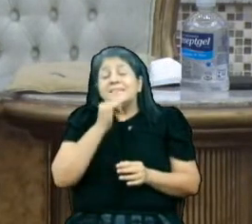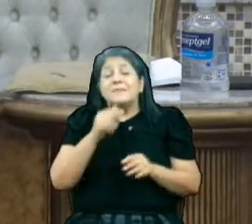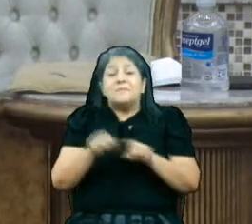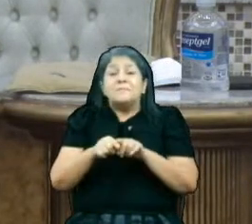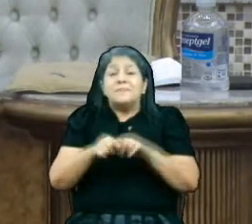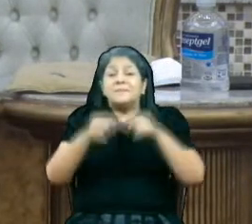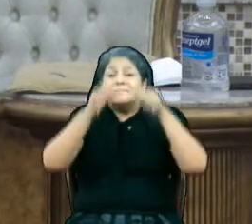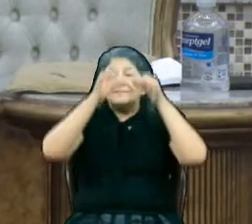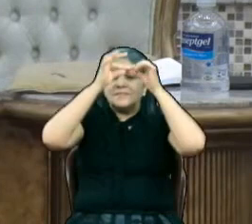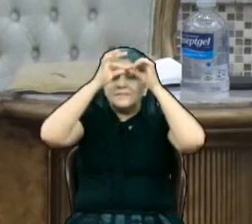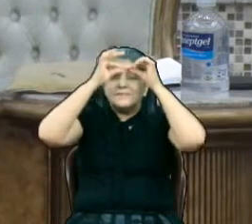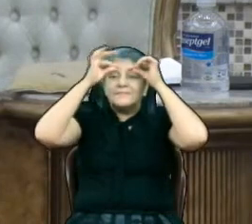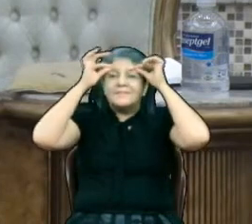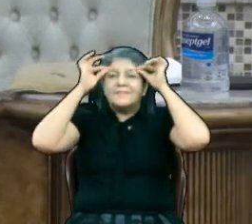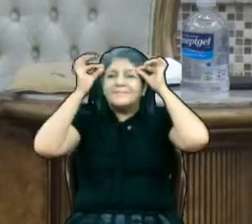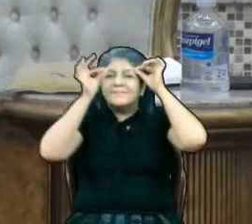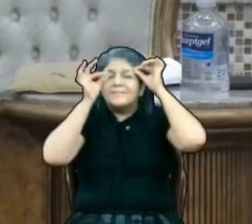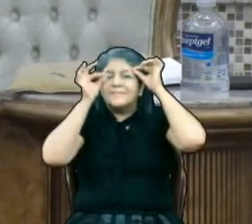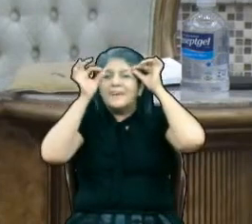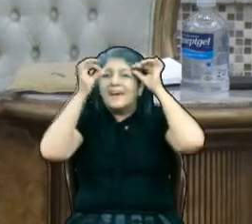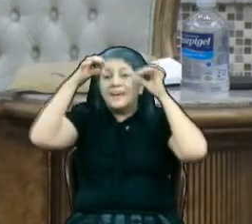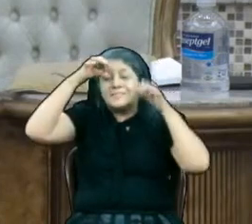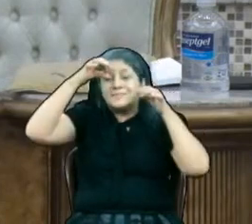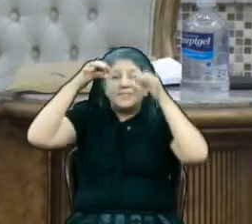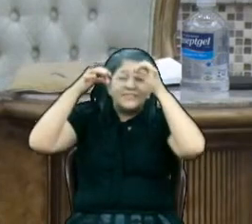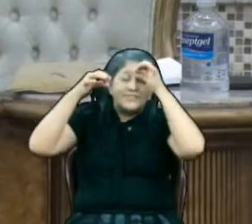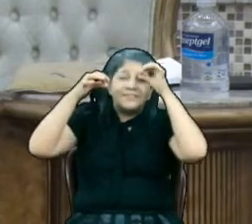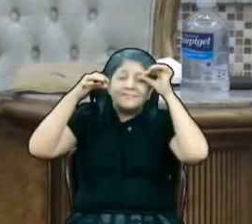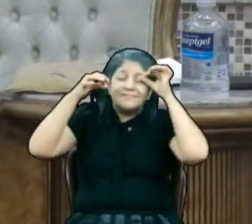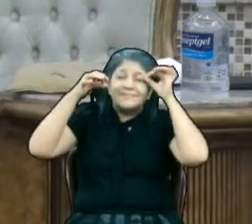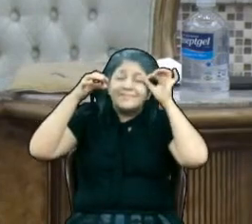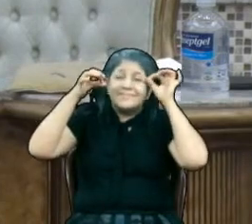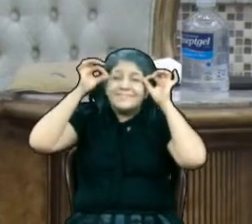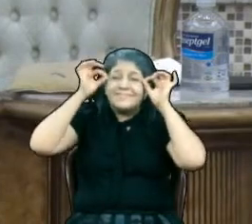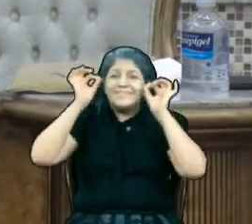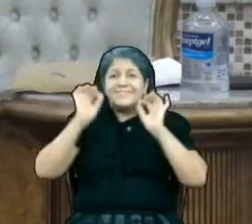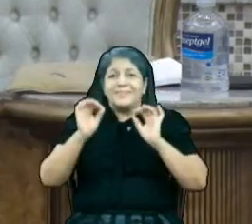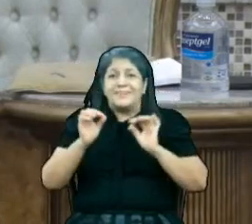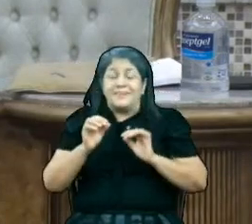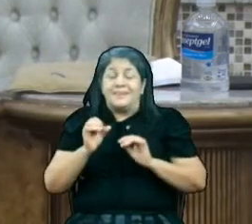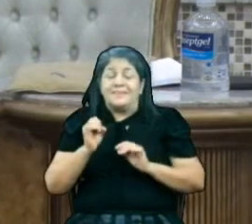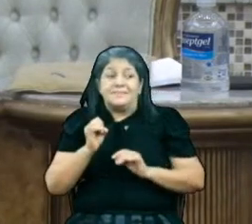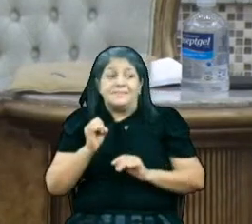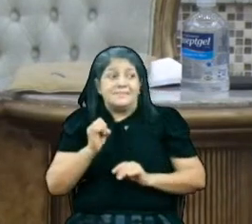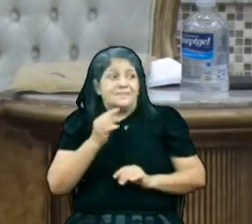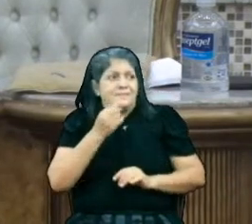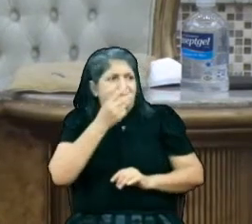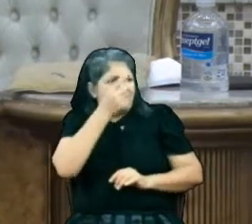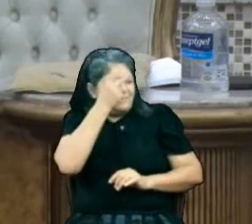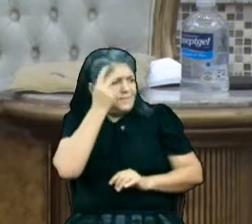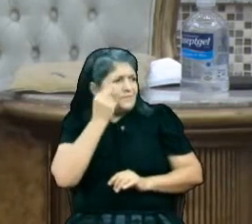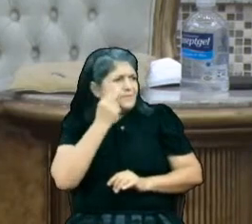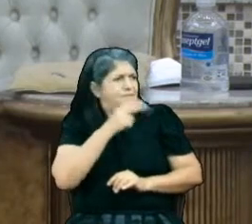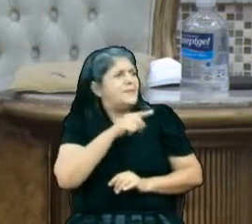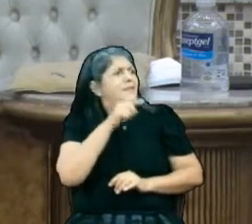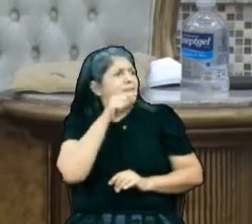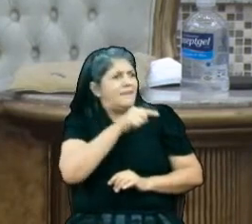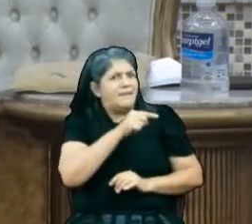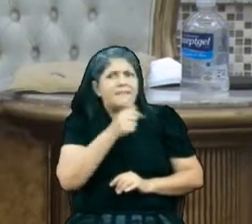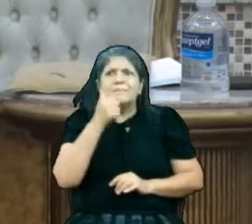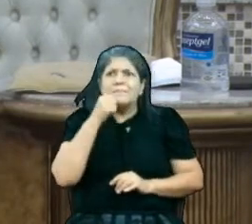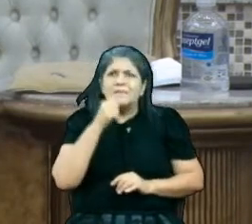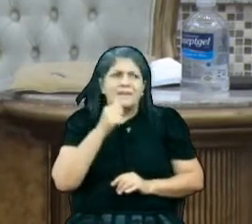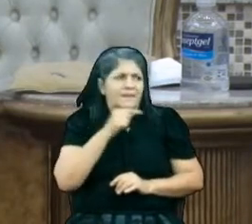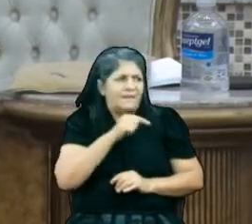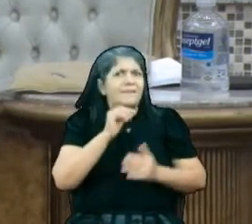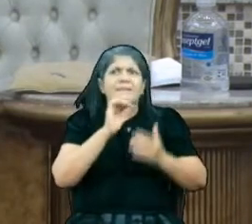tinha um marido que ela era casada é tão alguns comentaristas trazem este